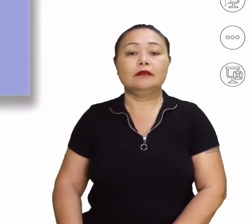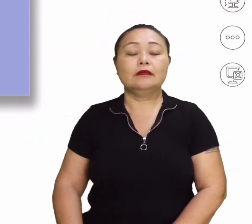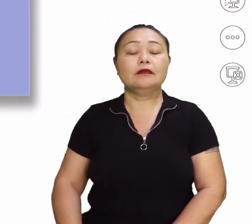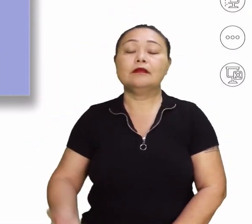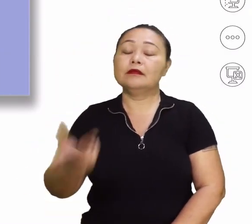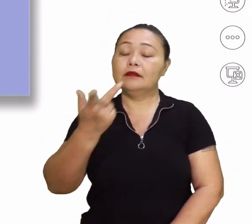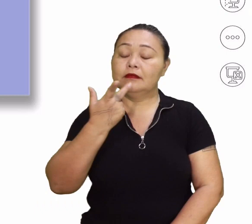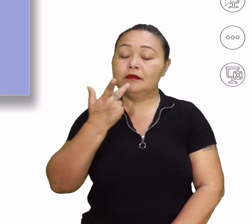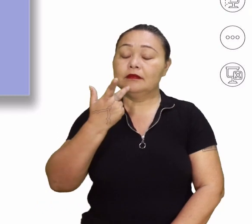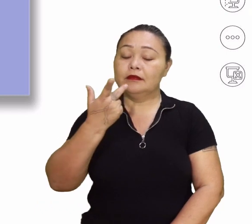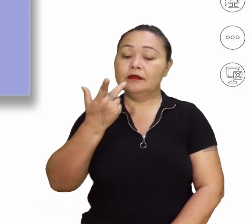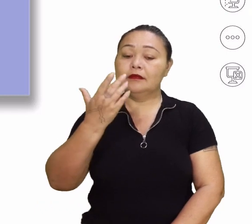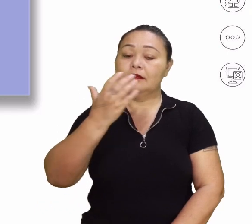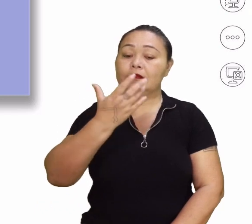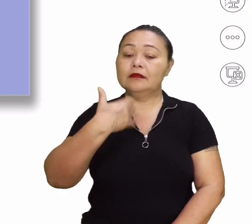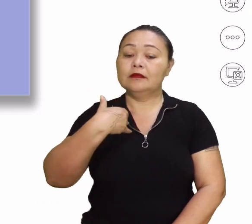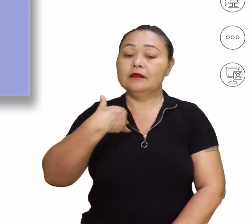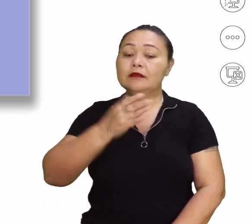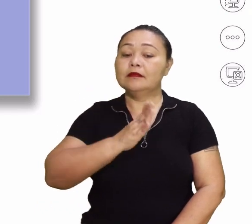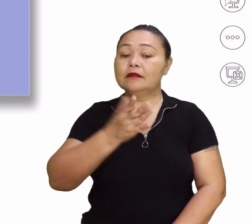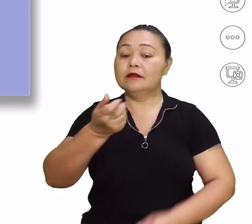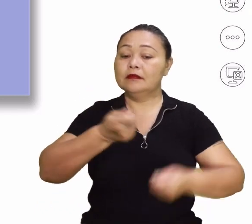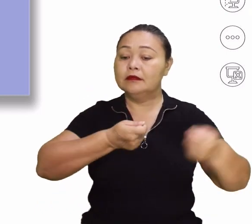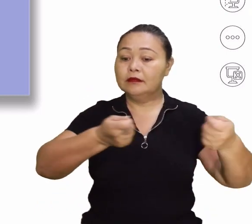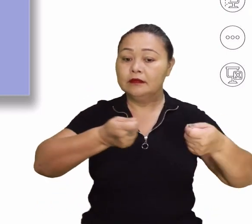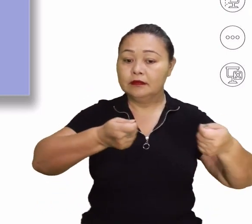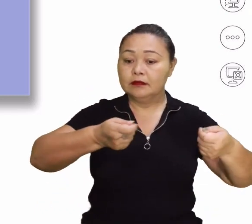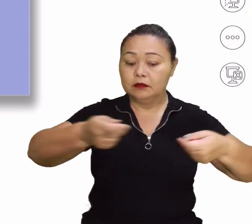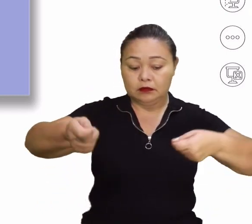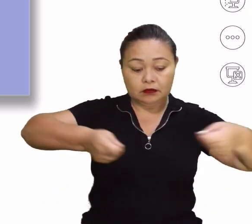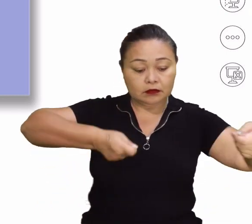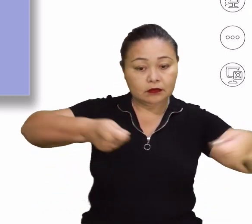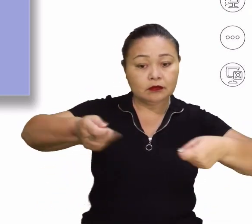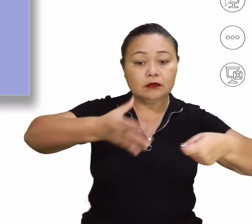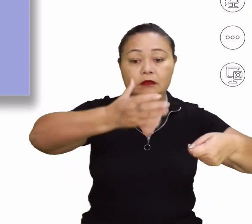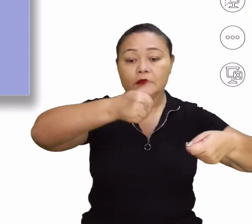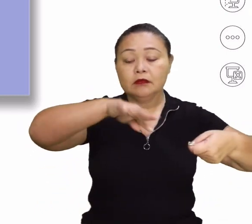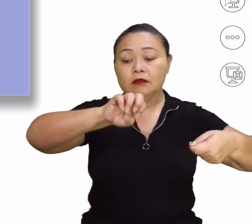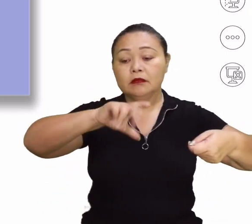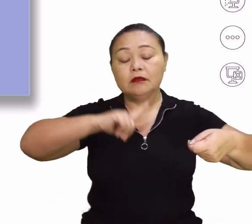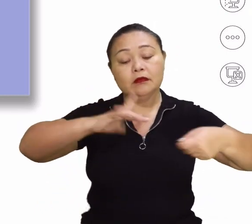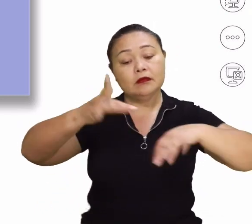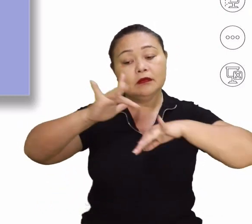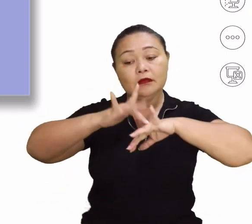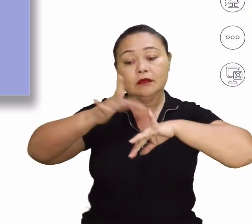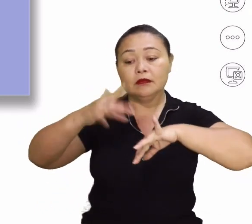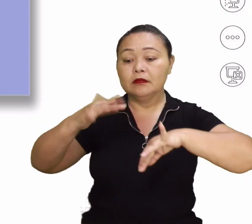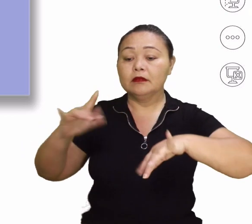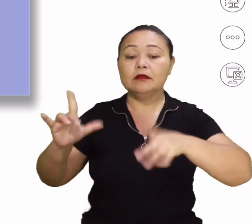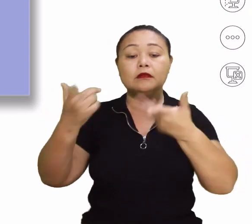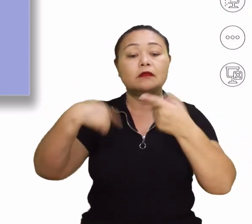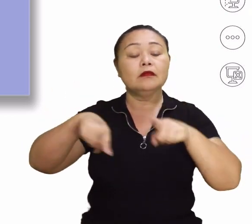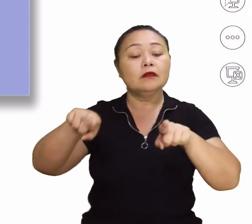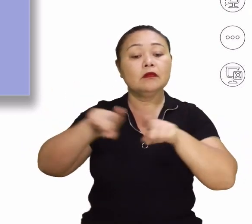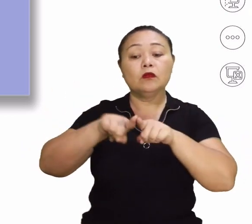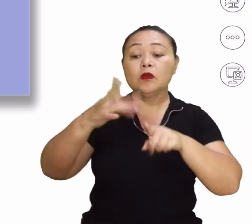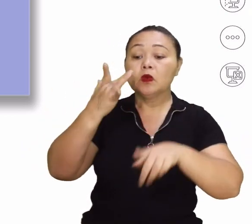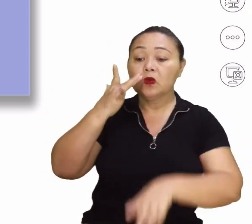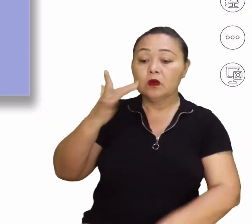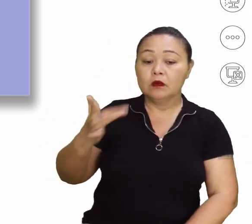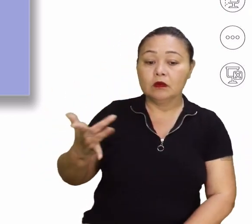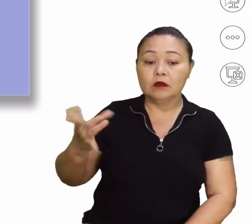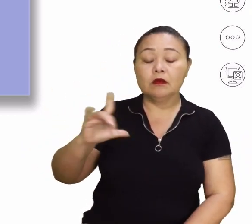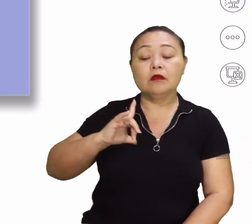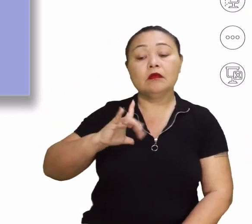Nós vamos ver sobre os garimpos de cassiterita, nós vamos ver sobre pedra preciosa, nós vamos falar sobre o